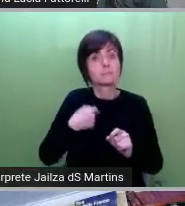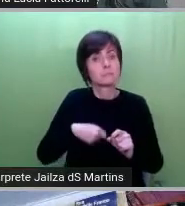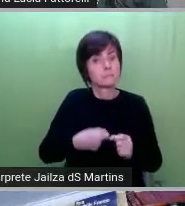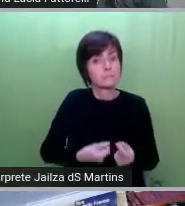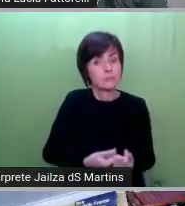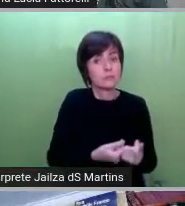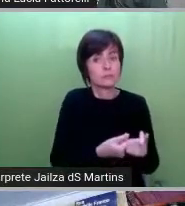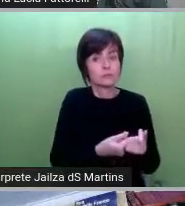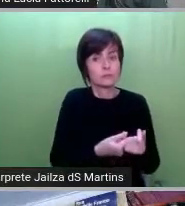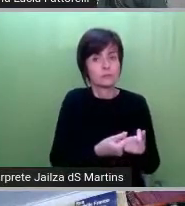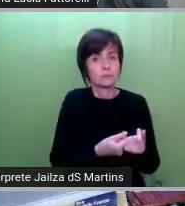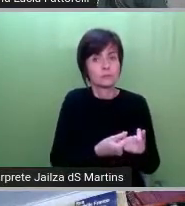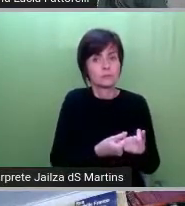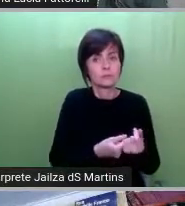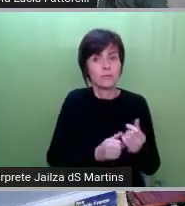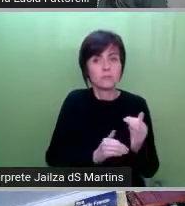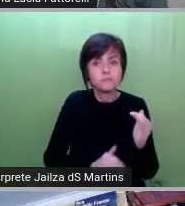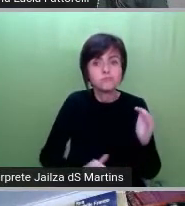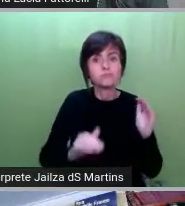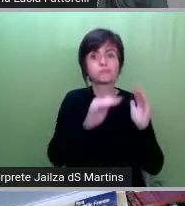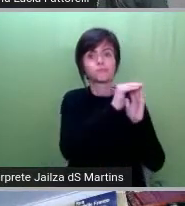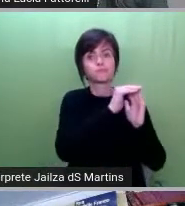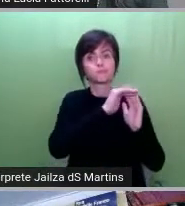através do aumento da taxa de juros.